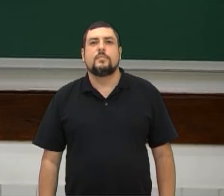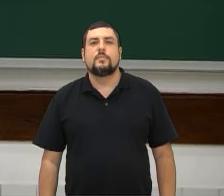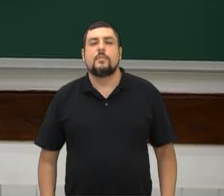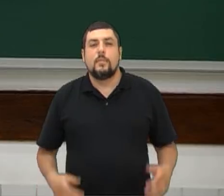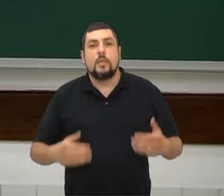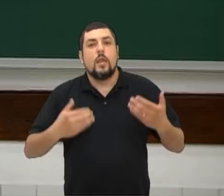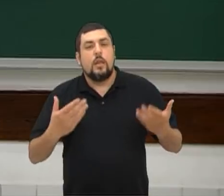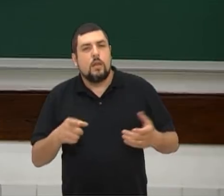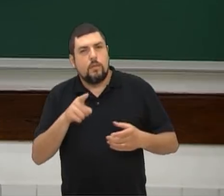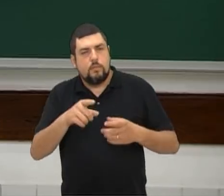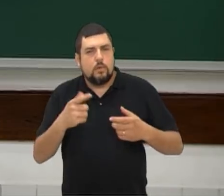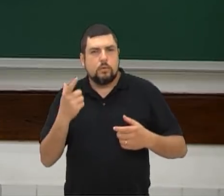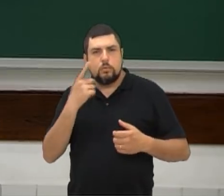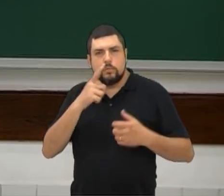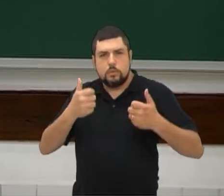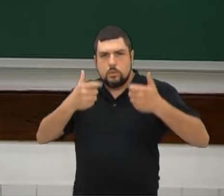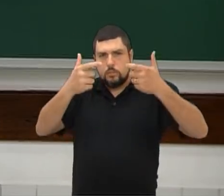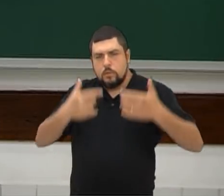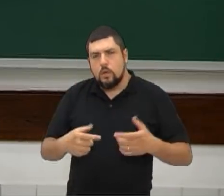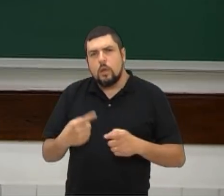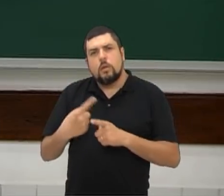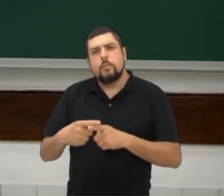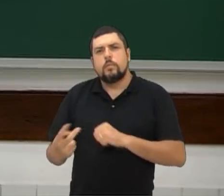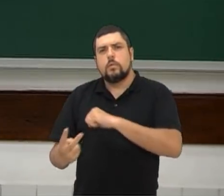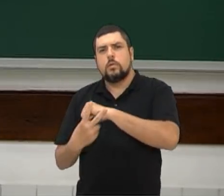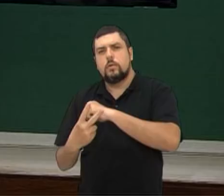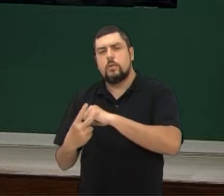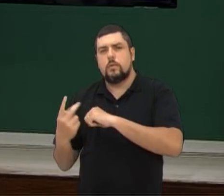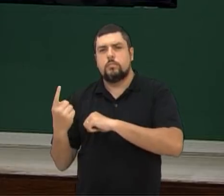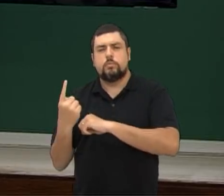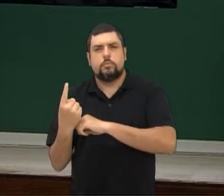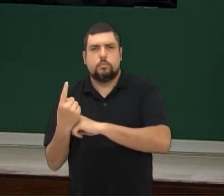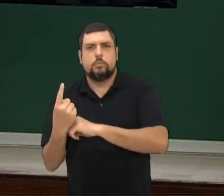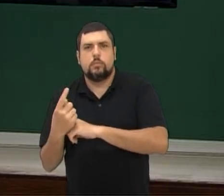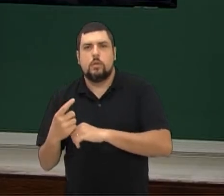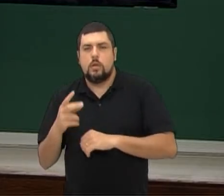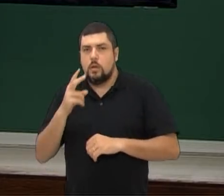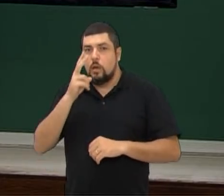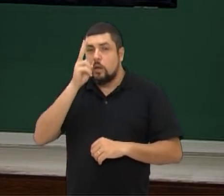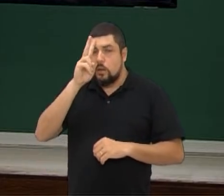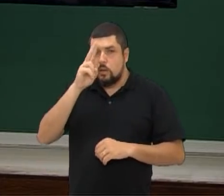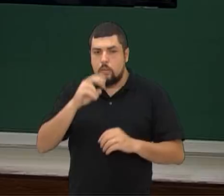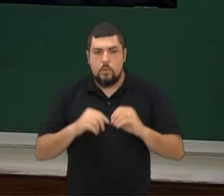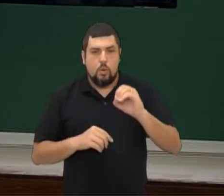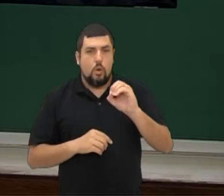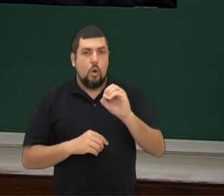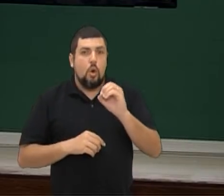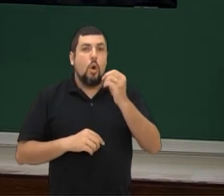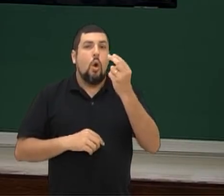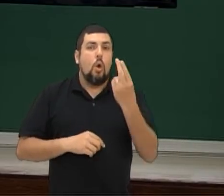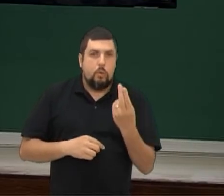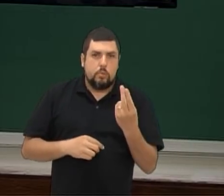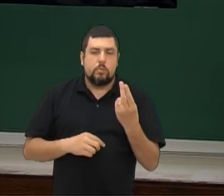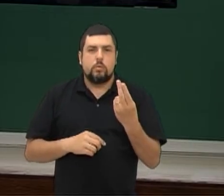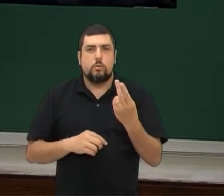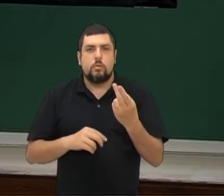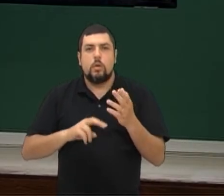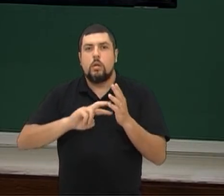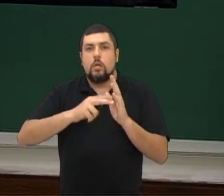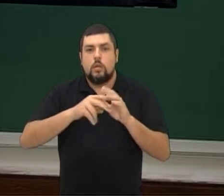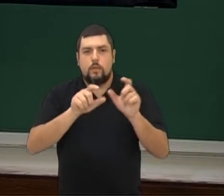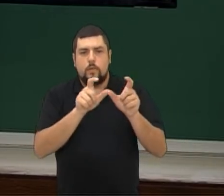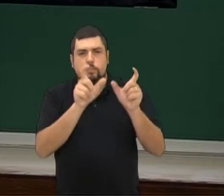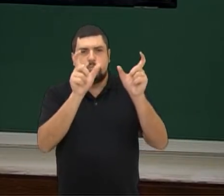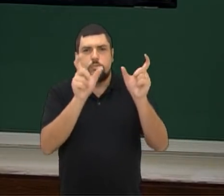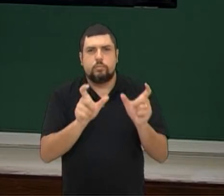Então, conseguiram explicar por que esse verbo está no singular? Lembra que quando a gente utiliza o ou, eu tenho dois sujeitos ali de núcleos, né? São